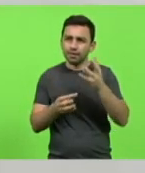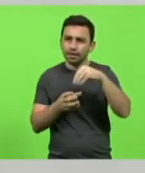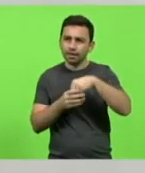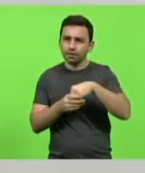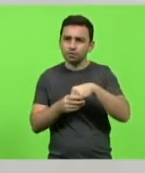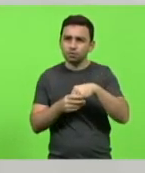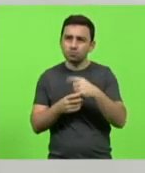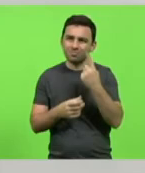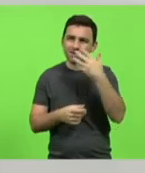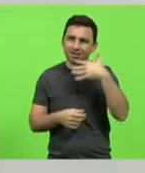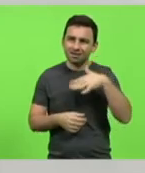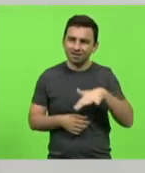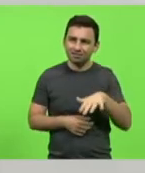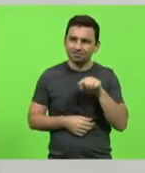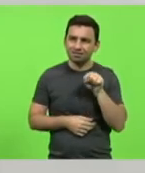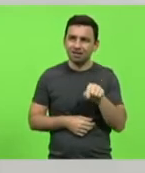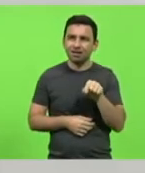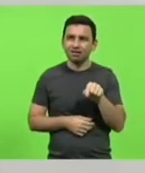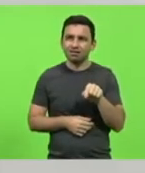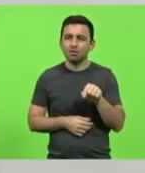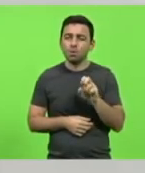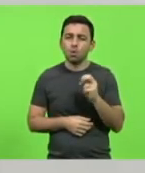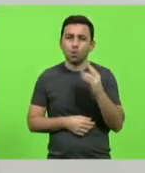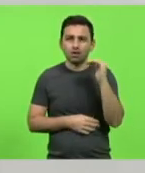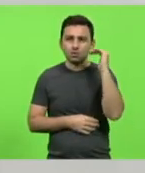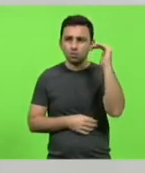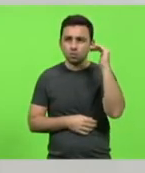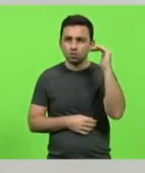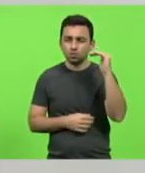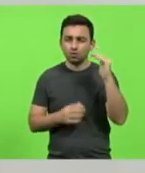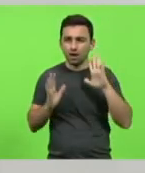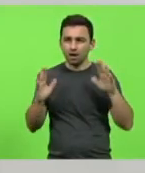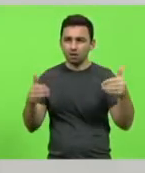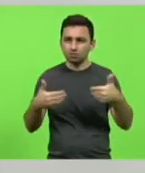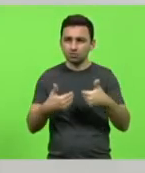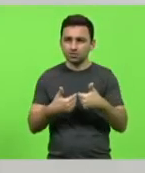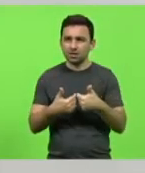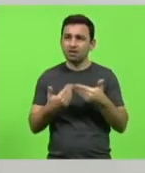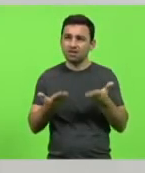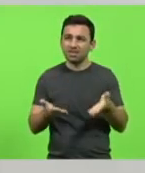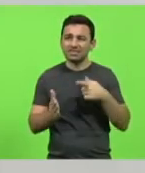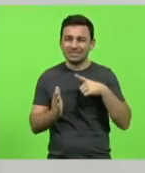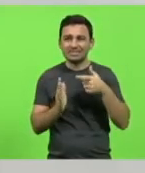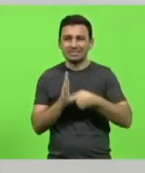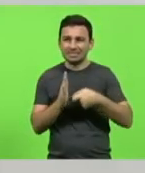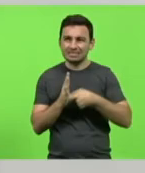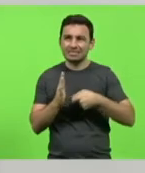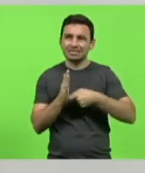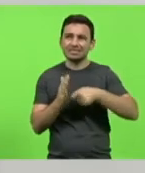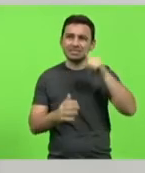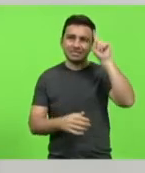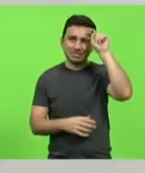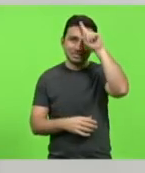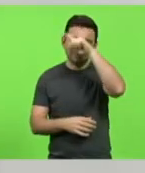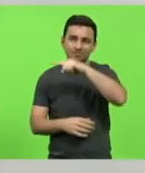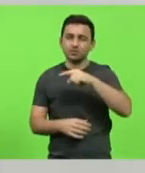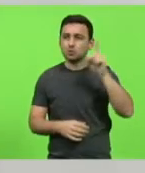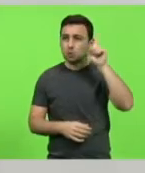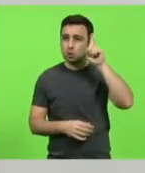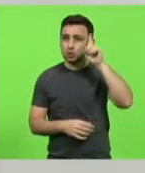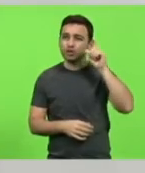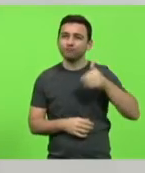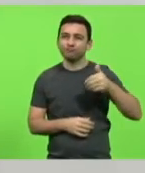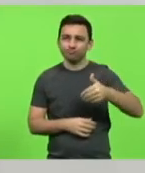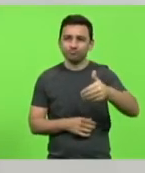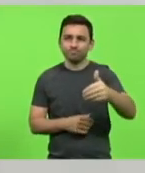uma criança ou um adulto autista já enfrenta muitas dificuldades em seu cotidiano